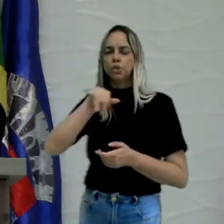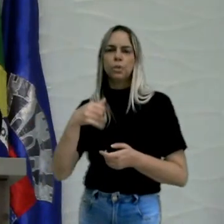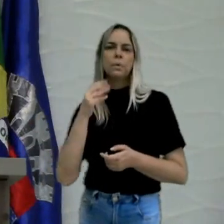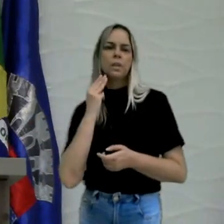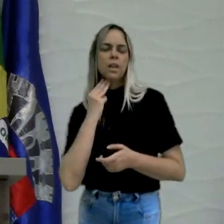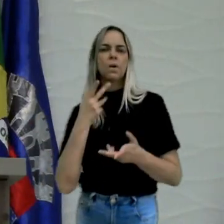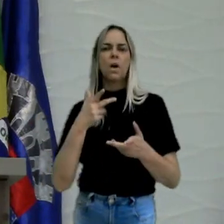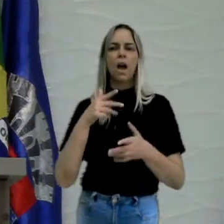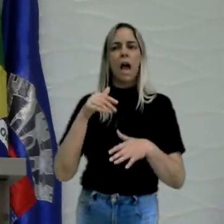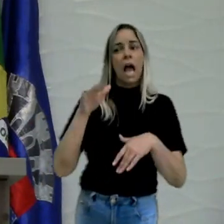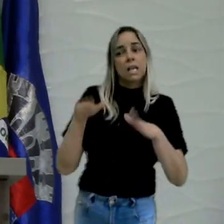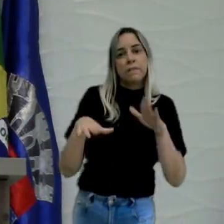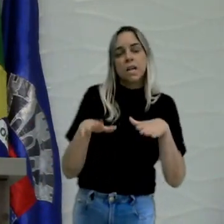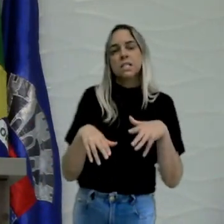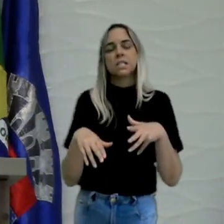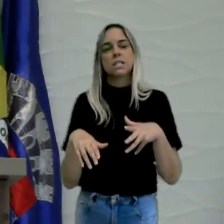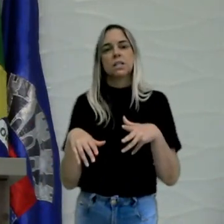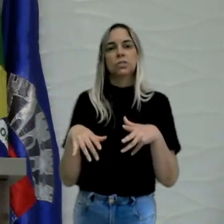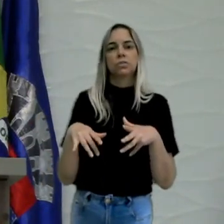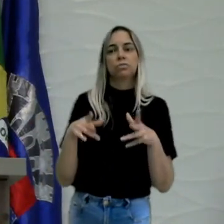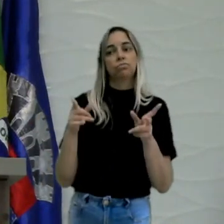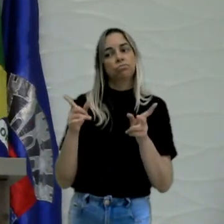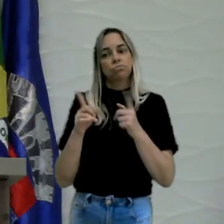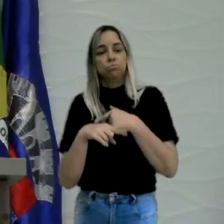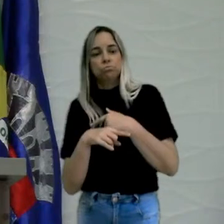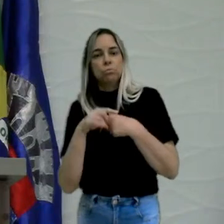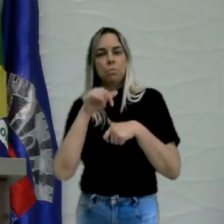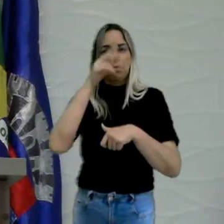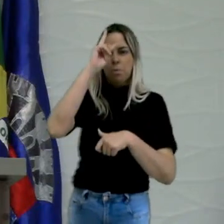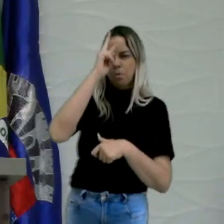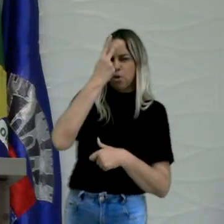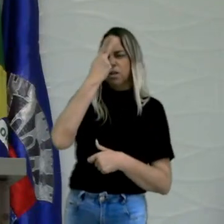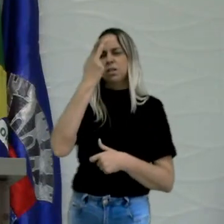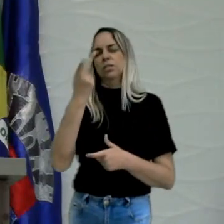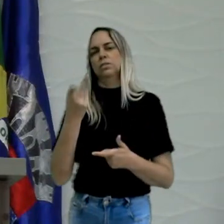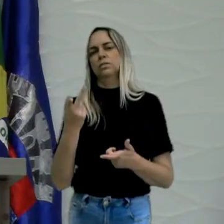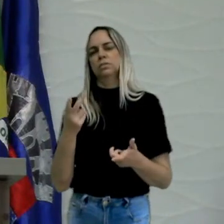vezes em contradição no que diz nessa tribuna.